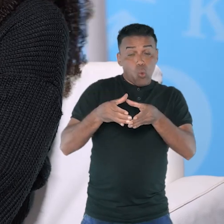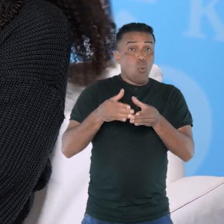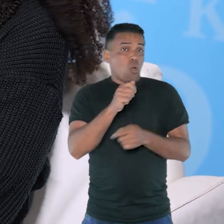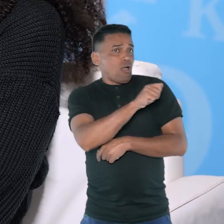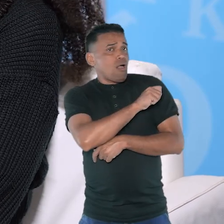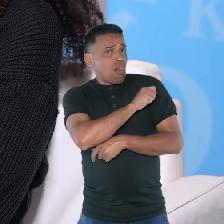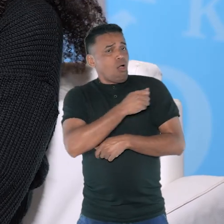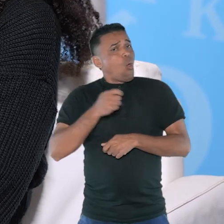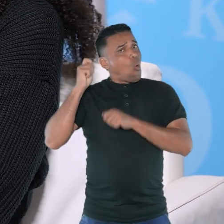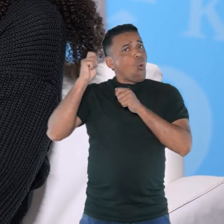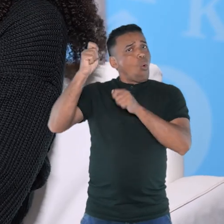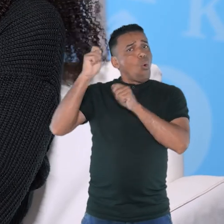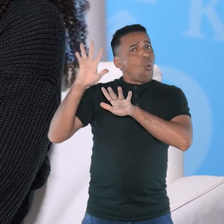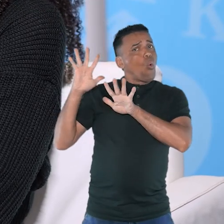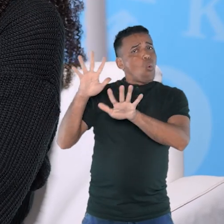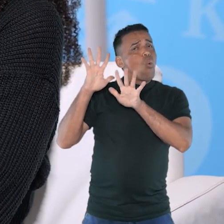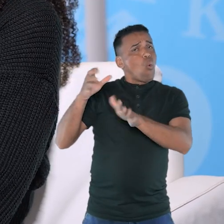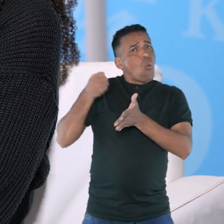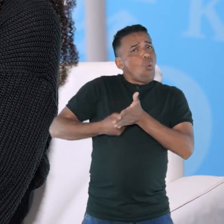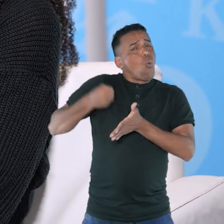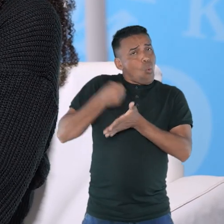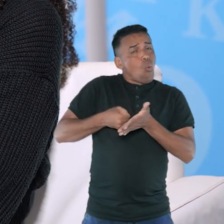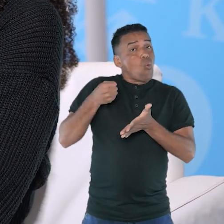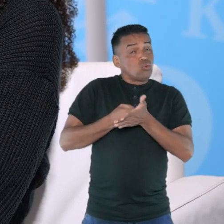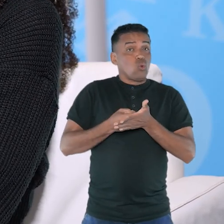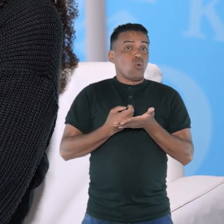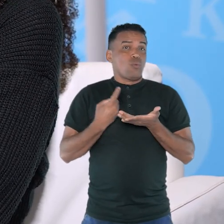maneira organizada e coletiva para que a universidade